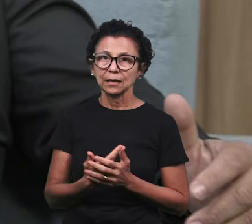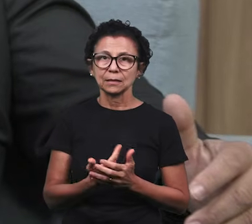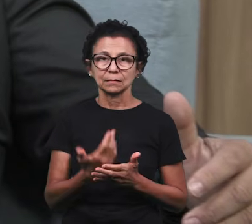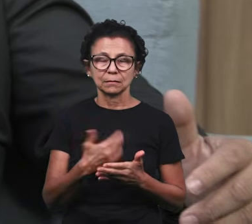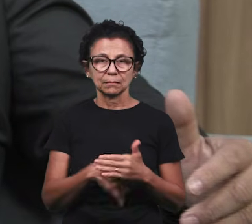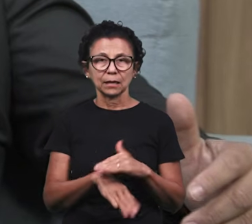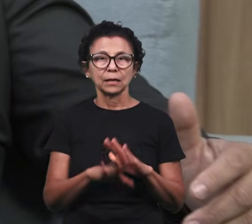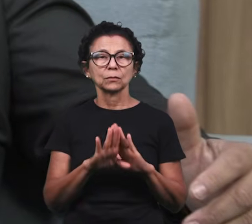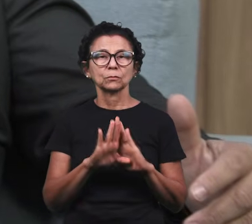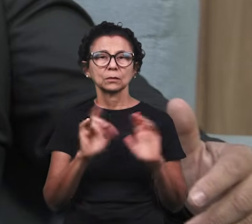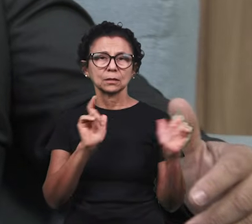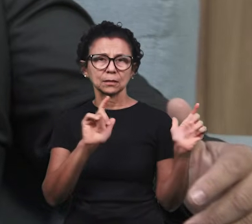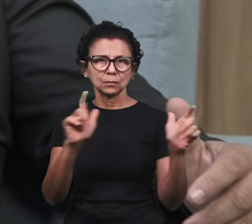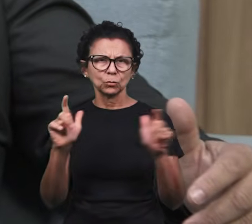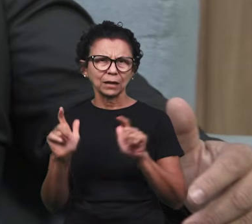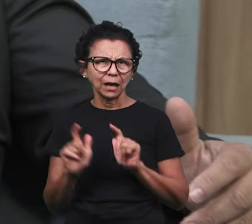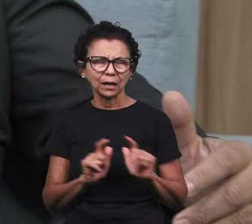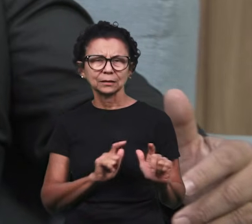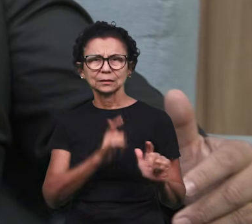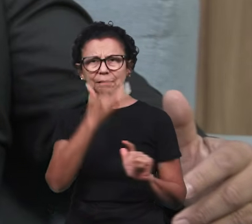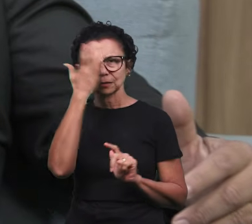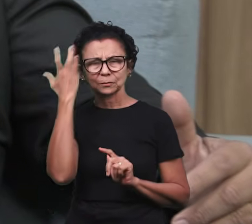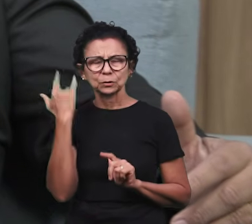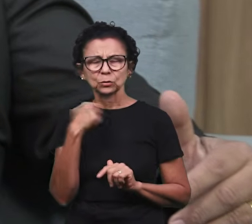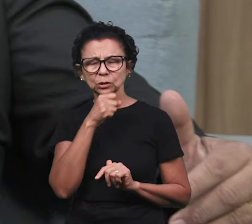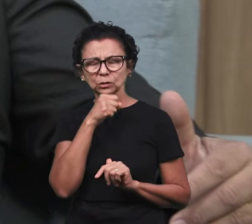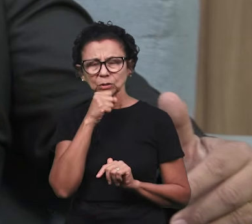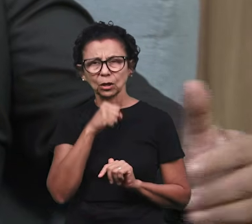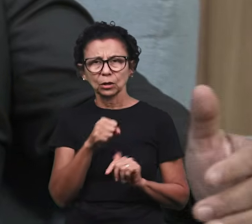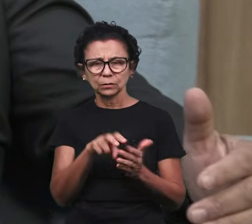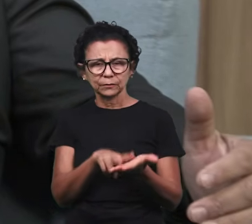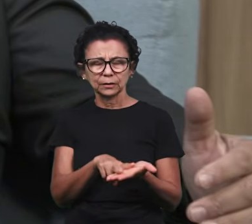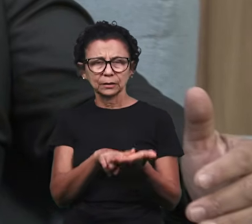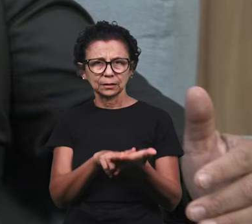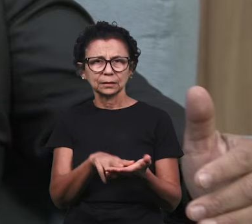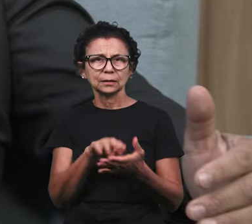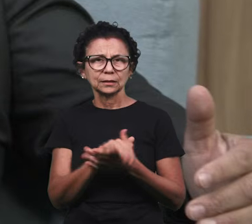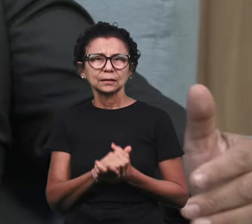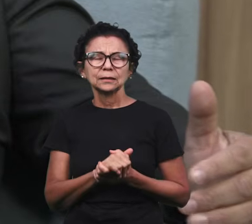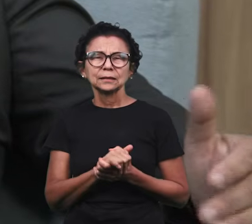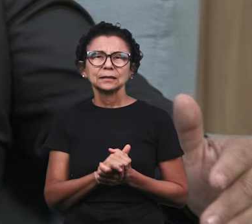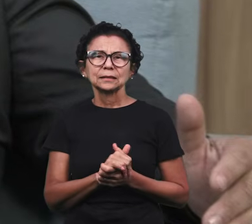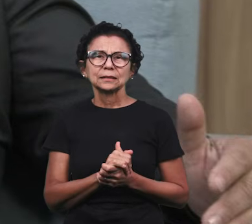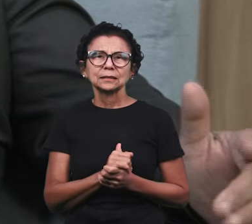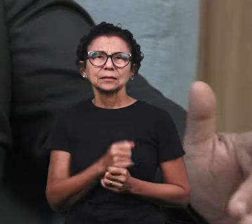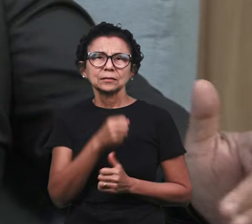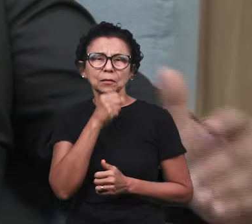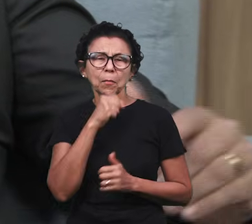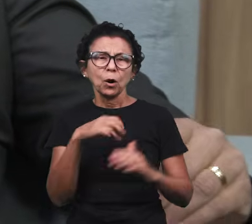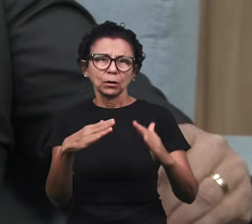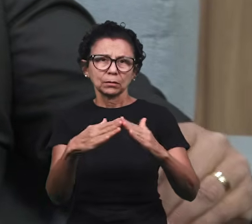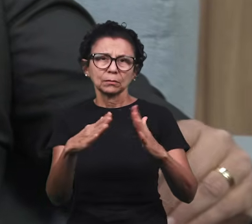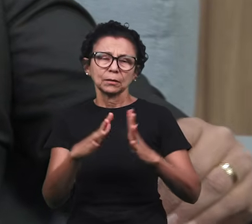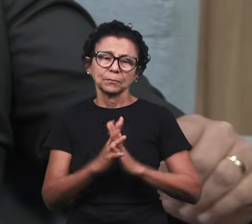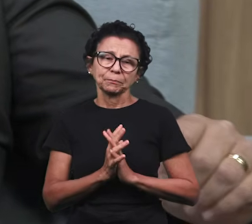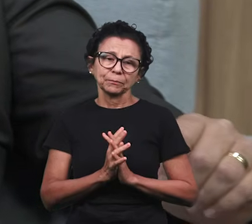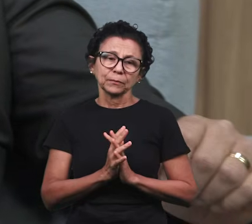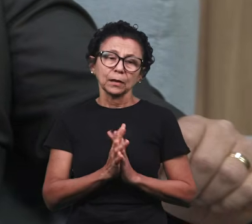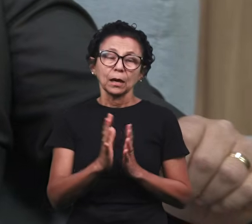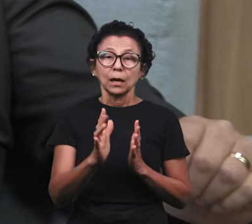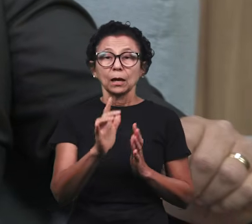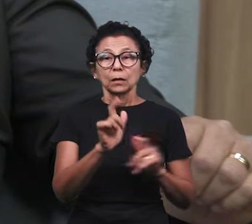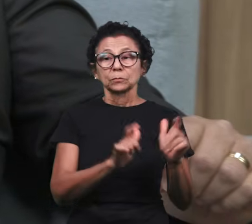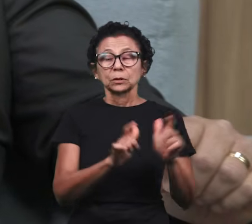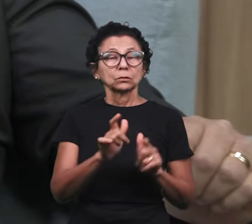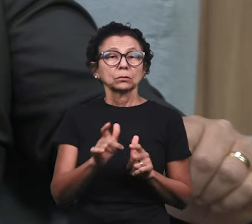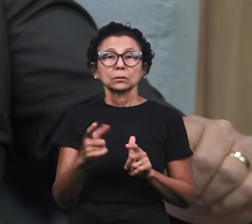repouso, eles são importantes, né? Por quê? Porque ali tem pessoas que não podem ir na igreja, como é o caso